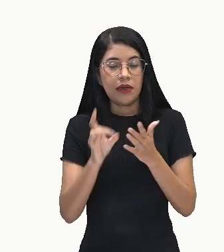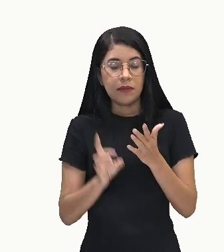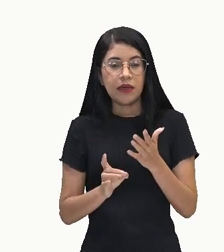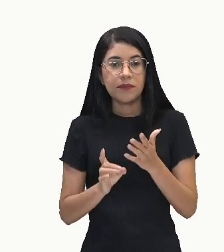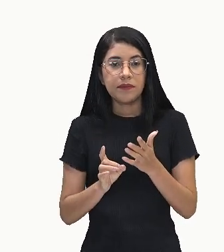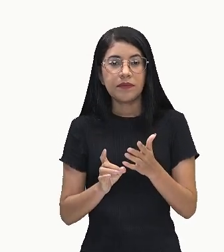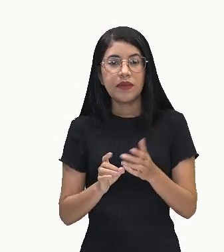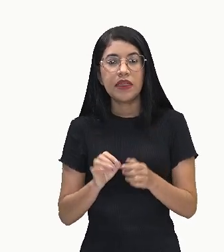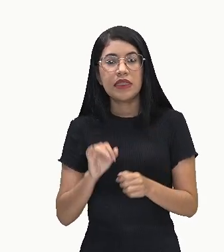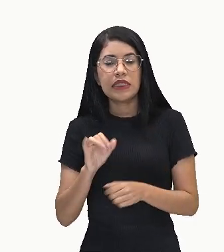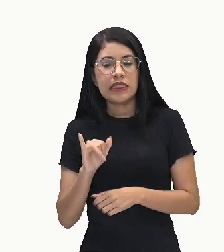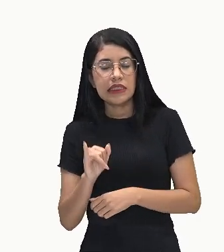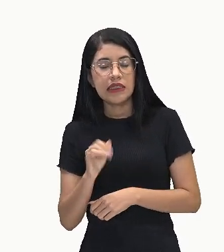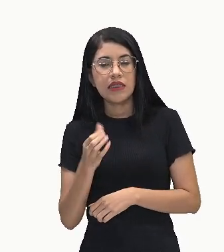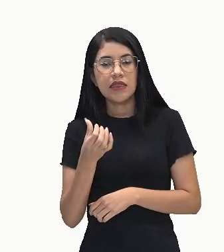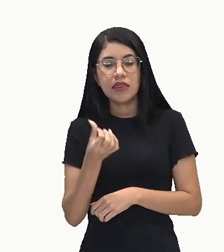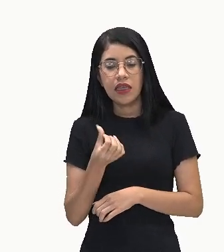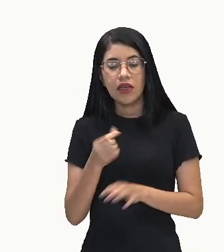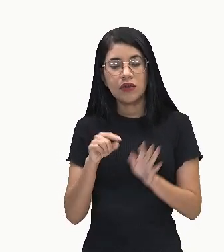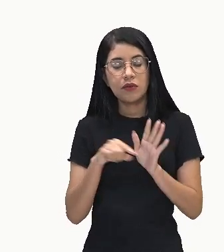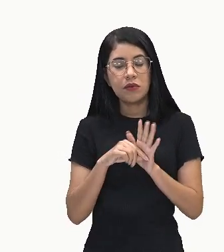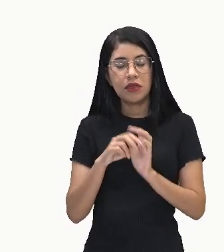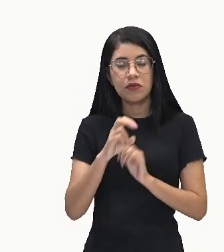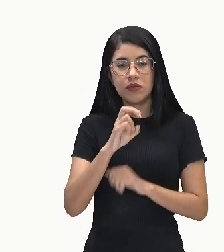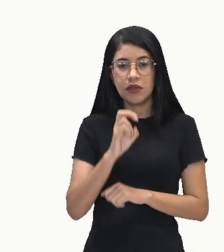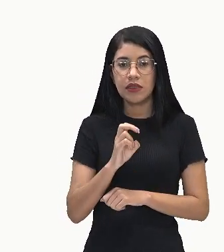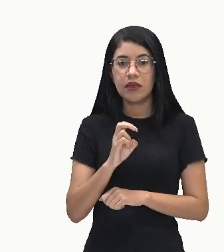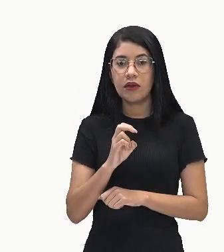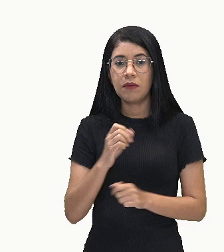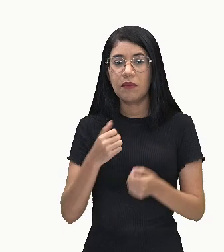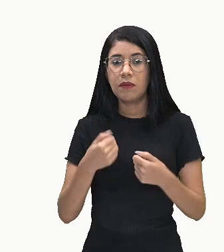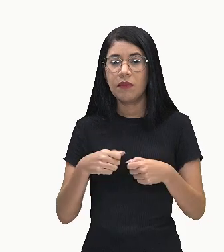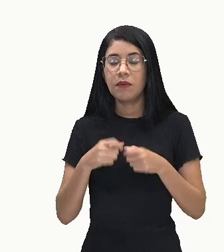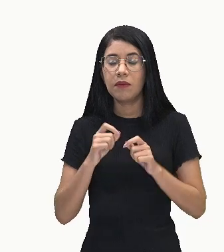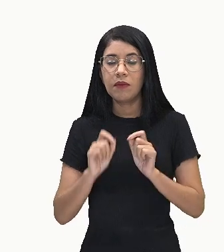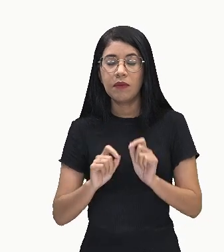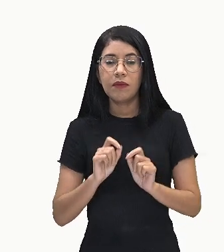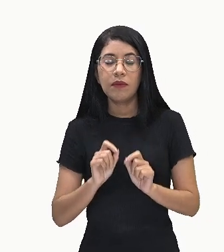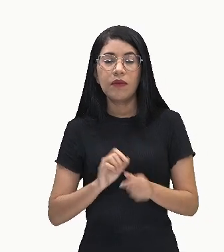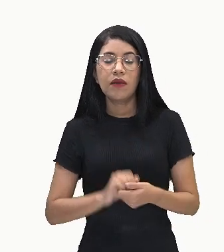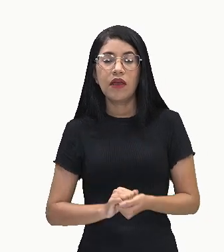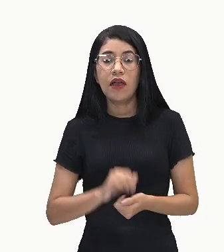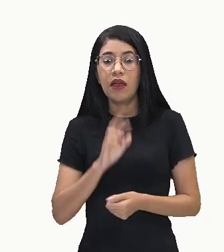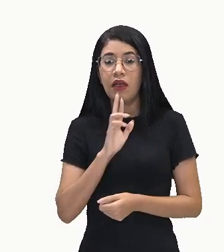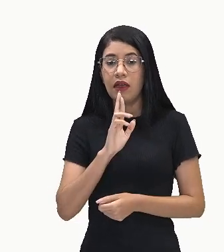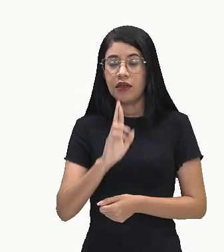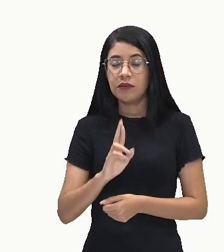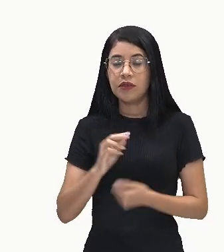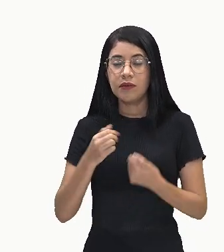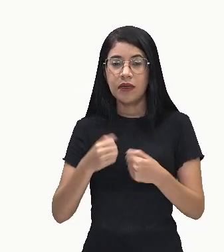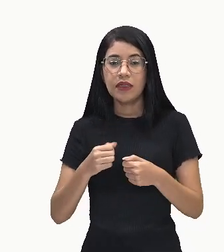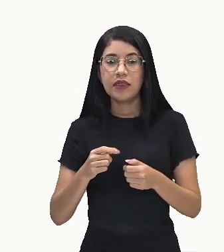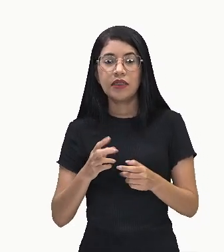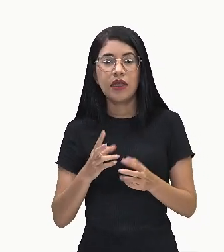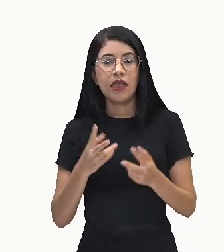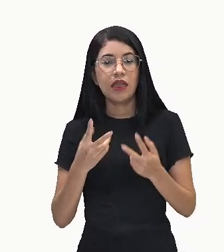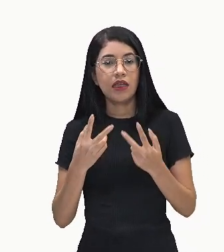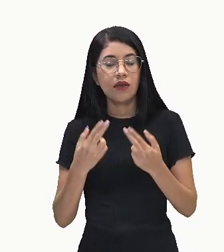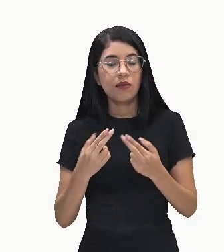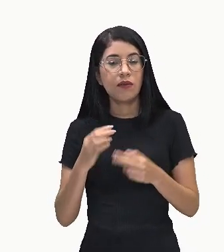Seja ele 6 ou menos 5, necessariamente o resultado tem que ser igual a 0.